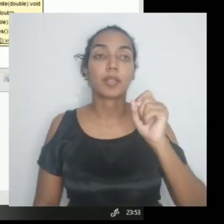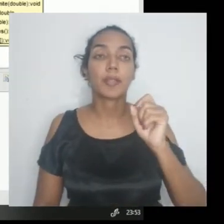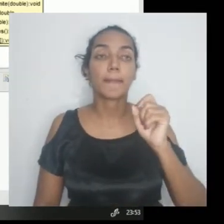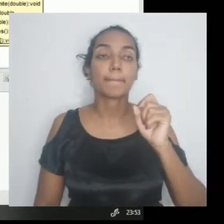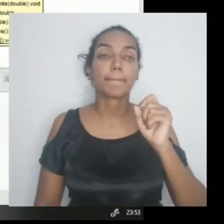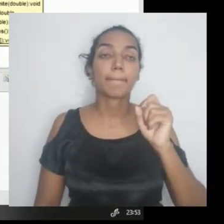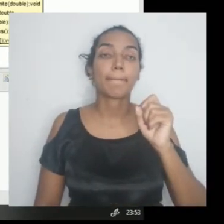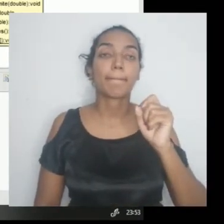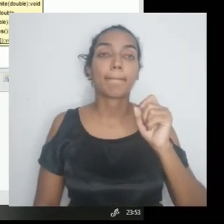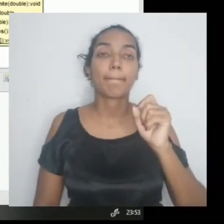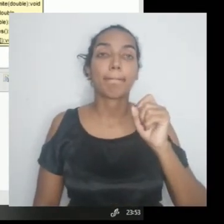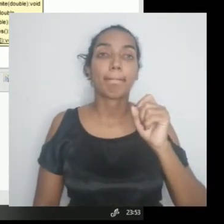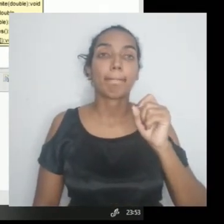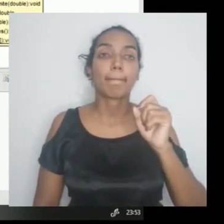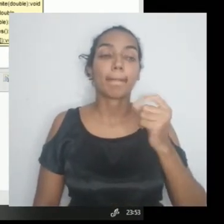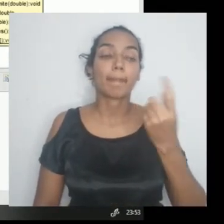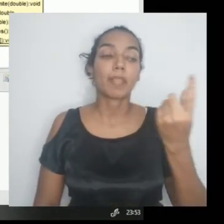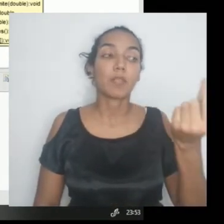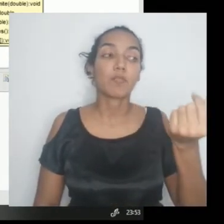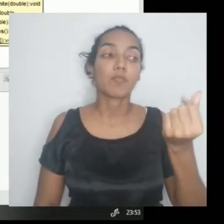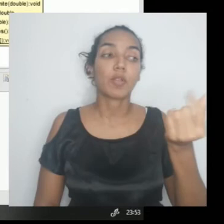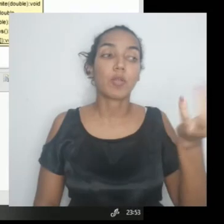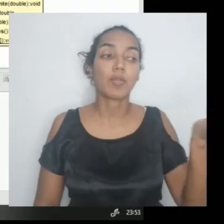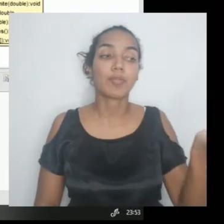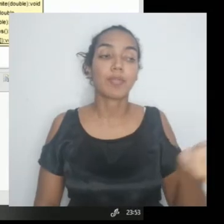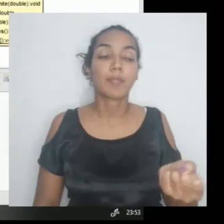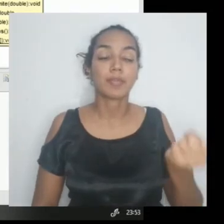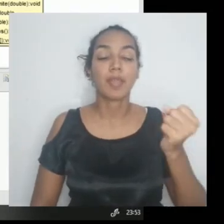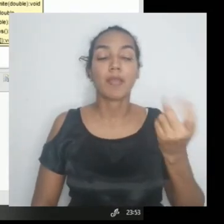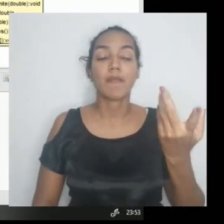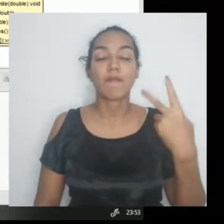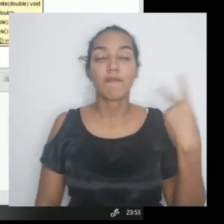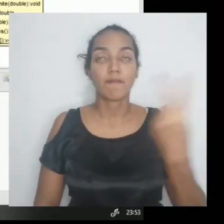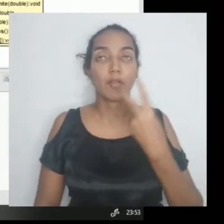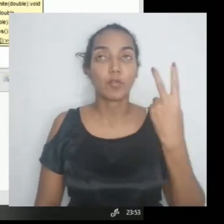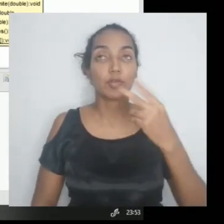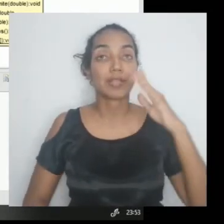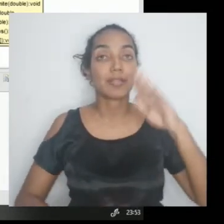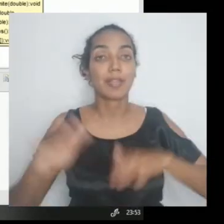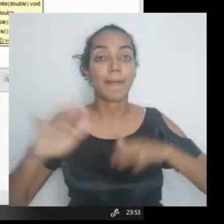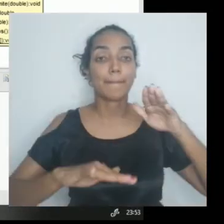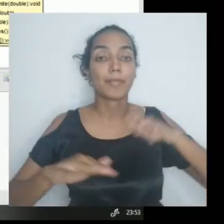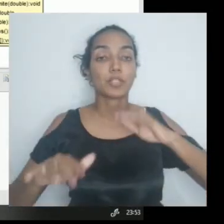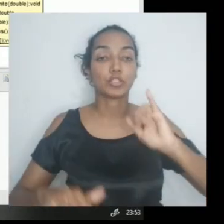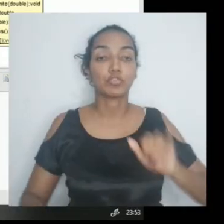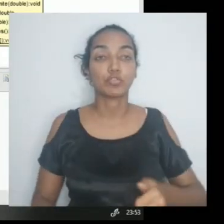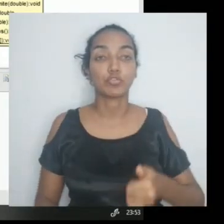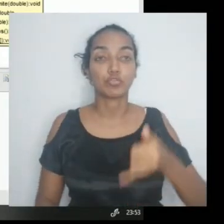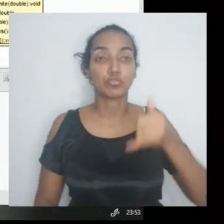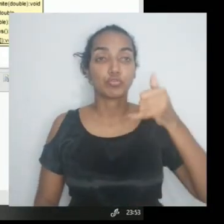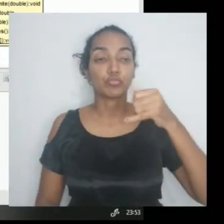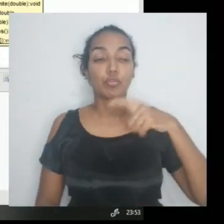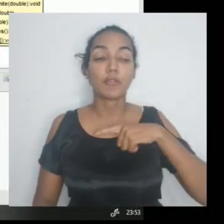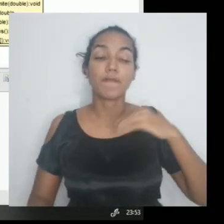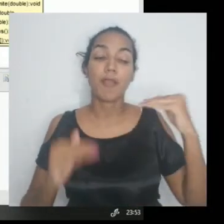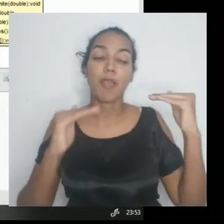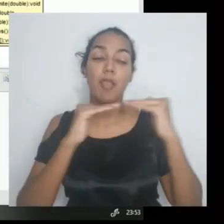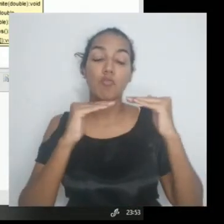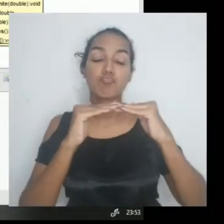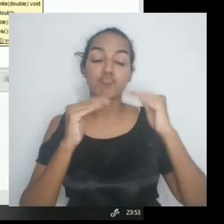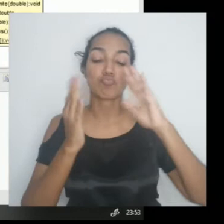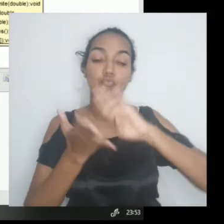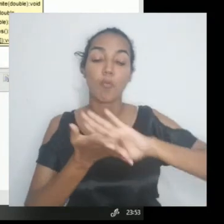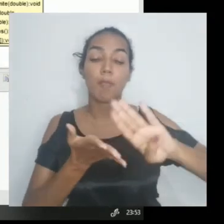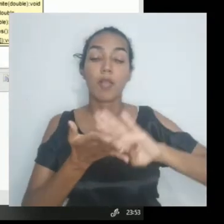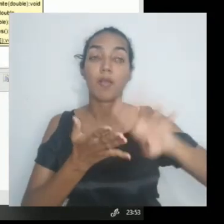você tiver acordado com o banco. Um detalhe, para calcular os juros eu preciso usar o valor absoluto, que eu não posso debitar um